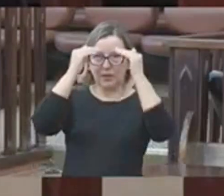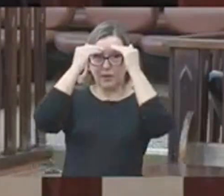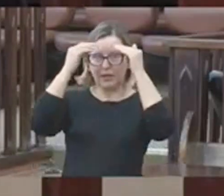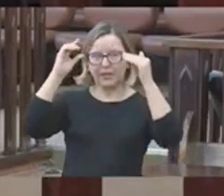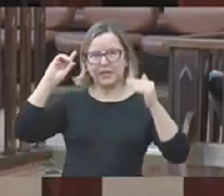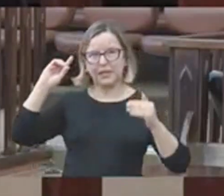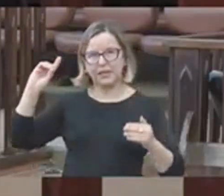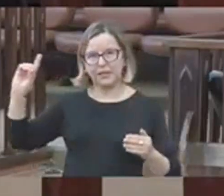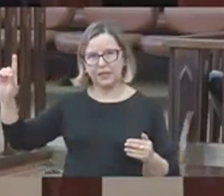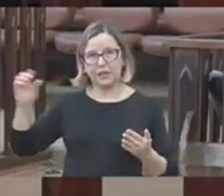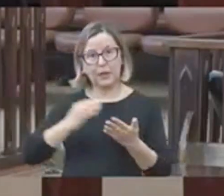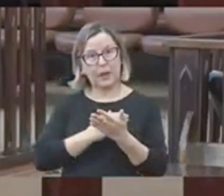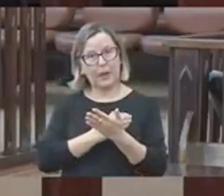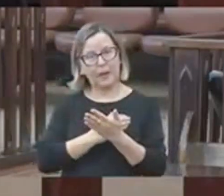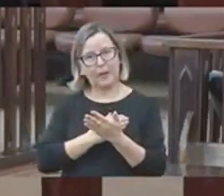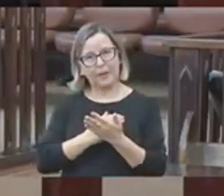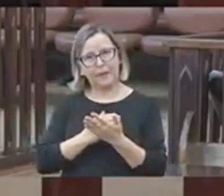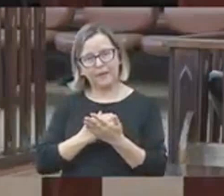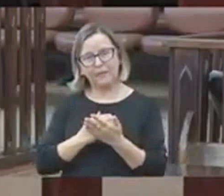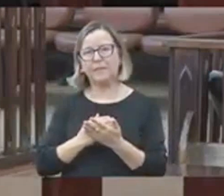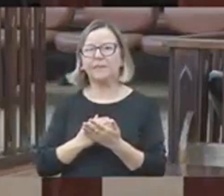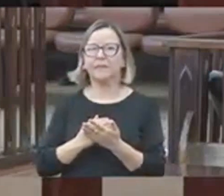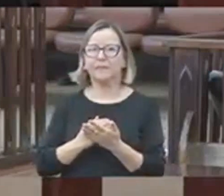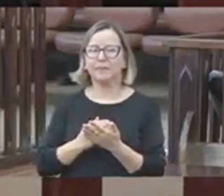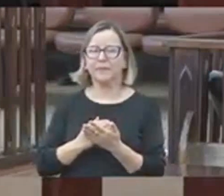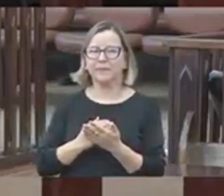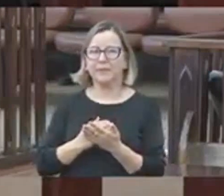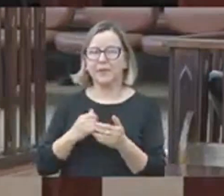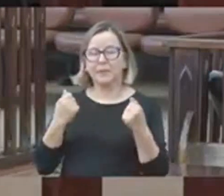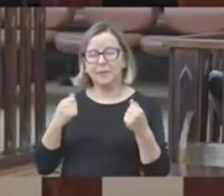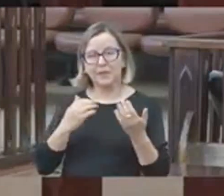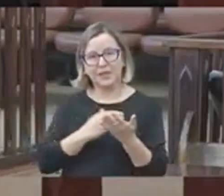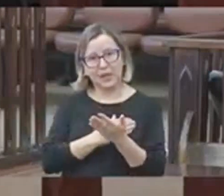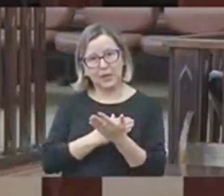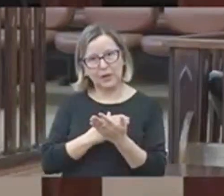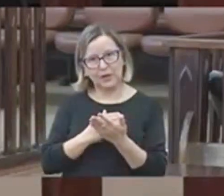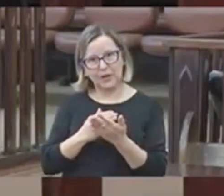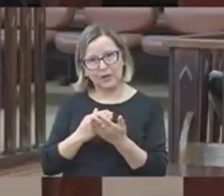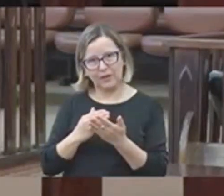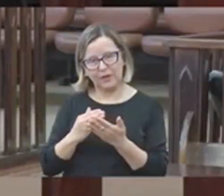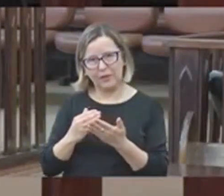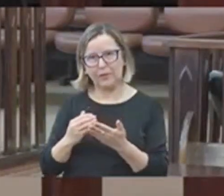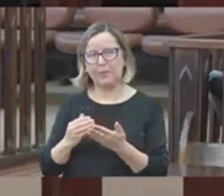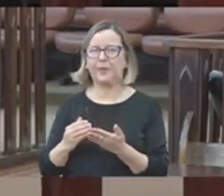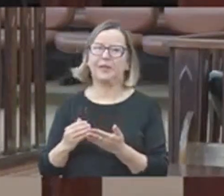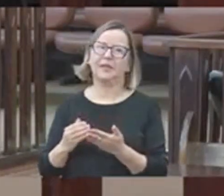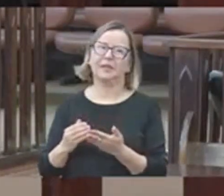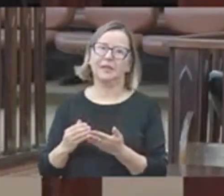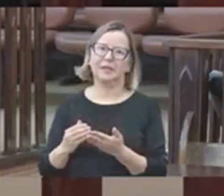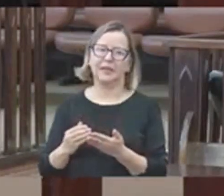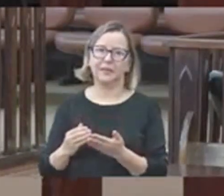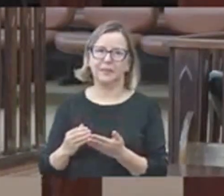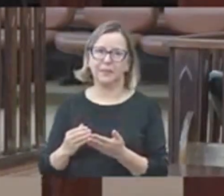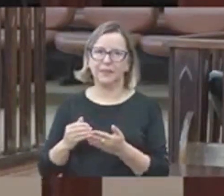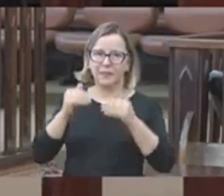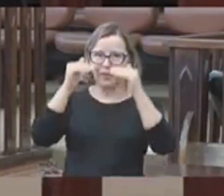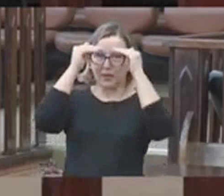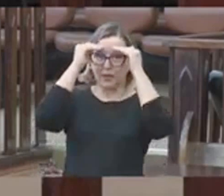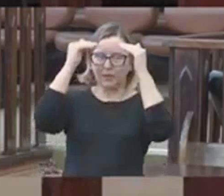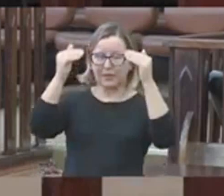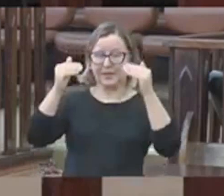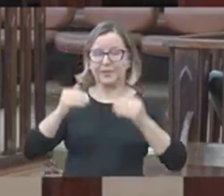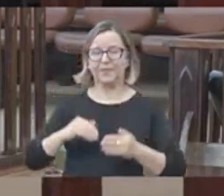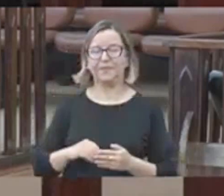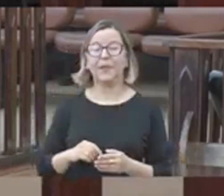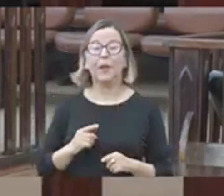precisa de constante realinhamento no plano de navegação. O capitão da nossa salvação,